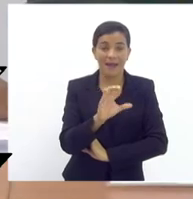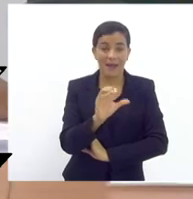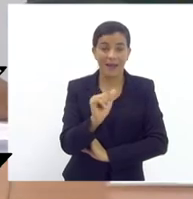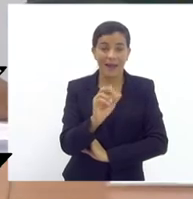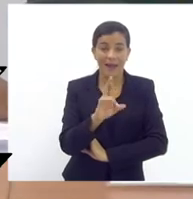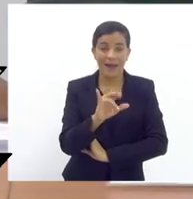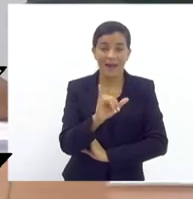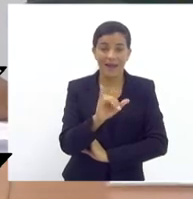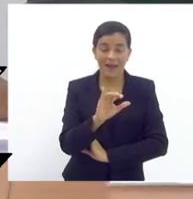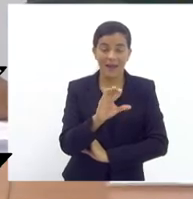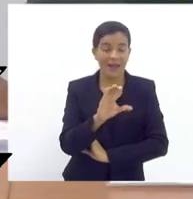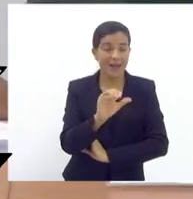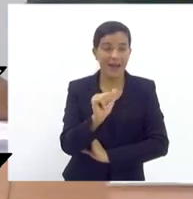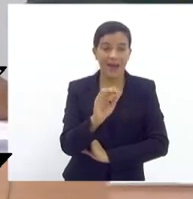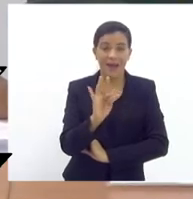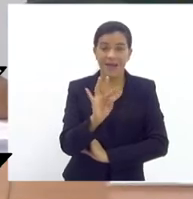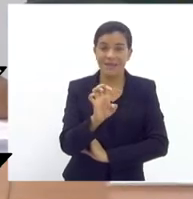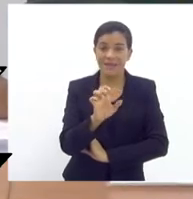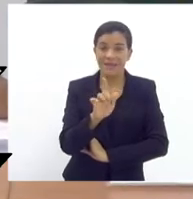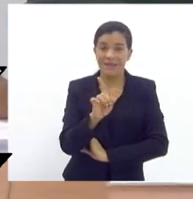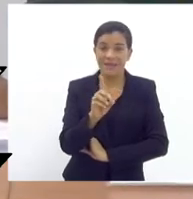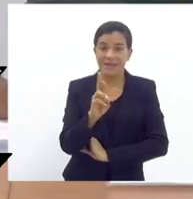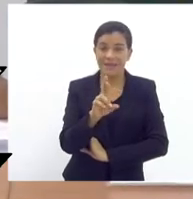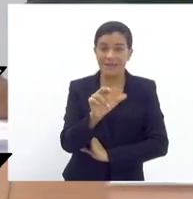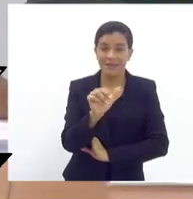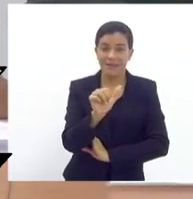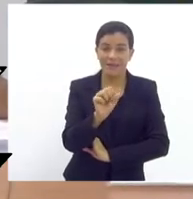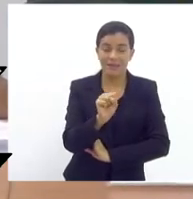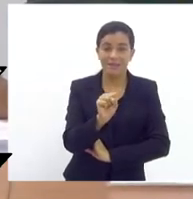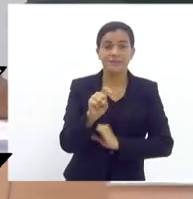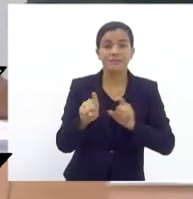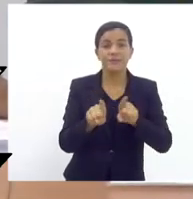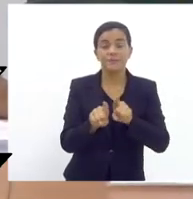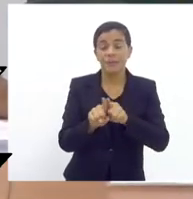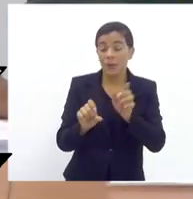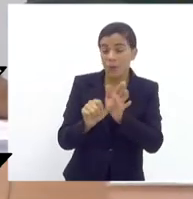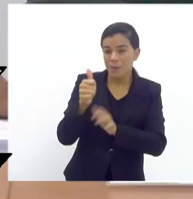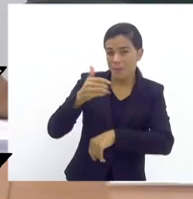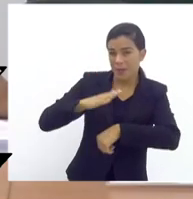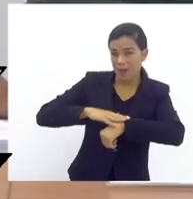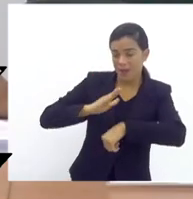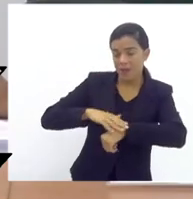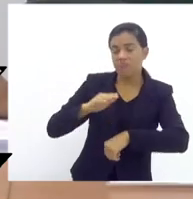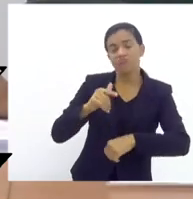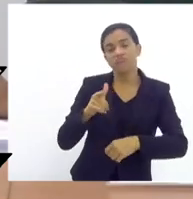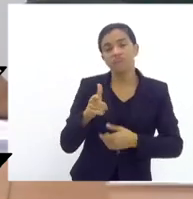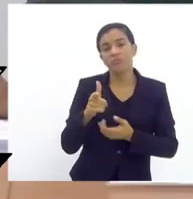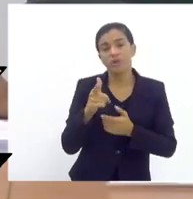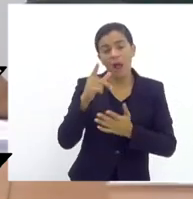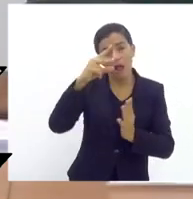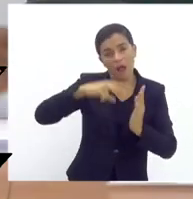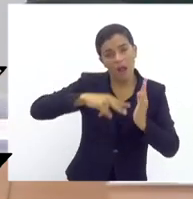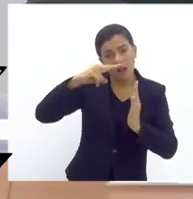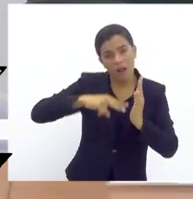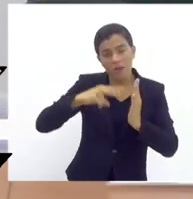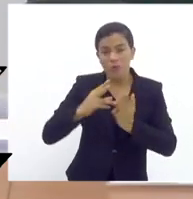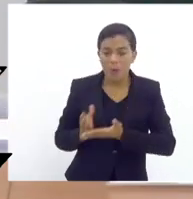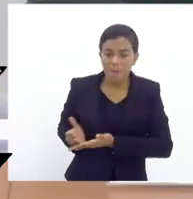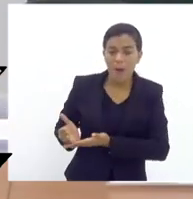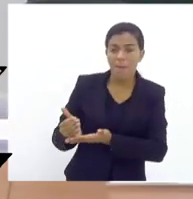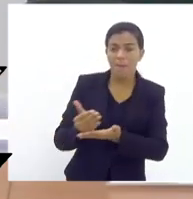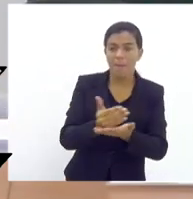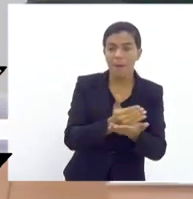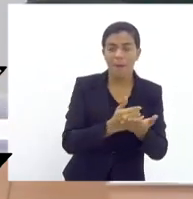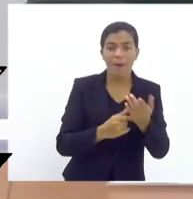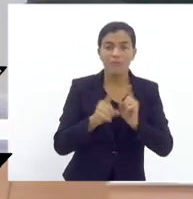a catedra Sérgio Vieira de Melo e nesse primeiro momento a gente a partir do da leitura de dados dados